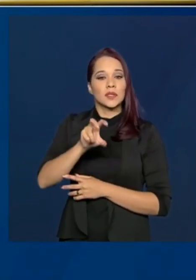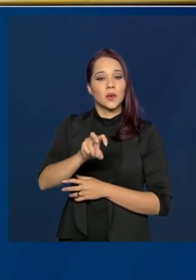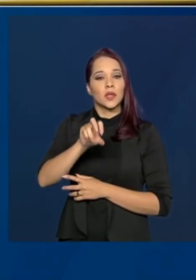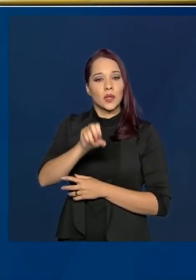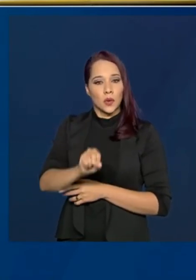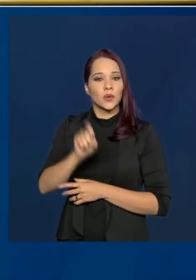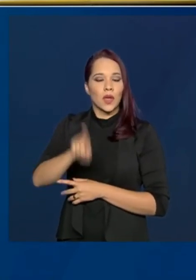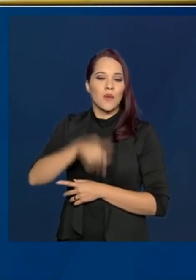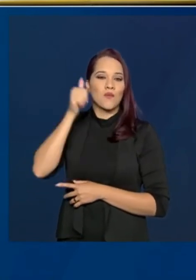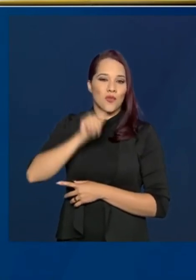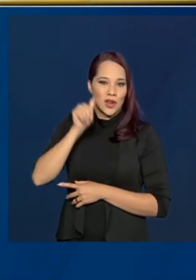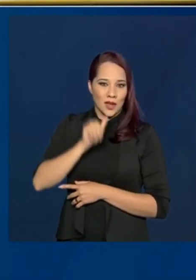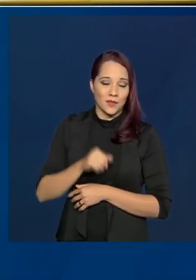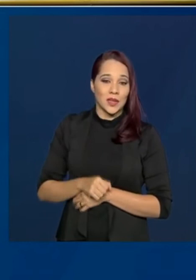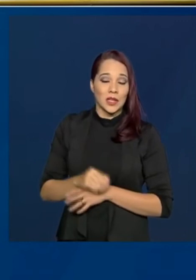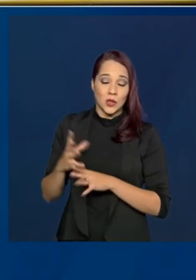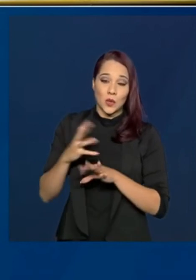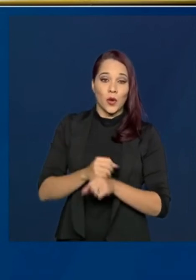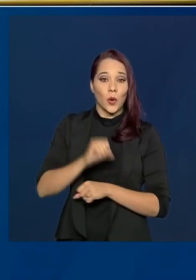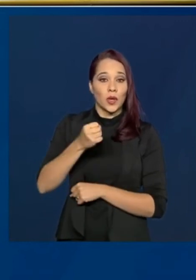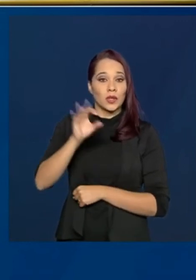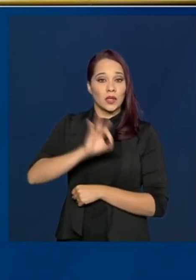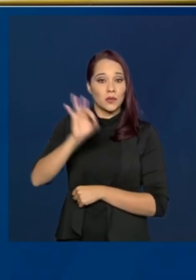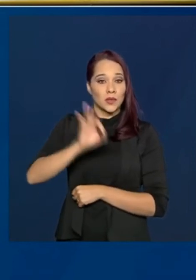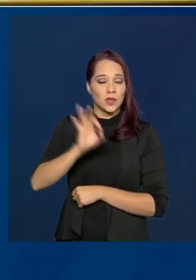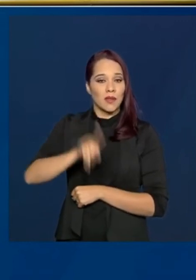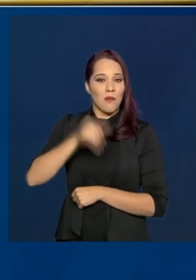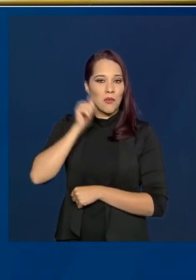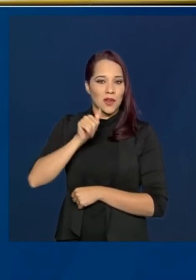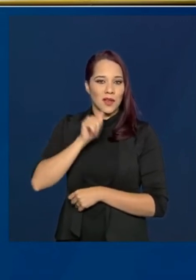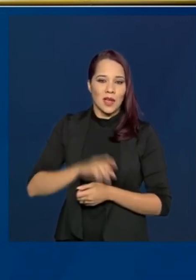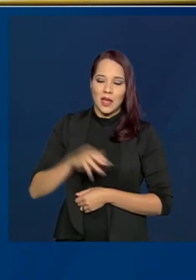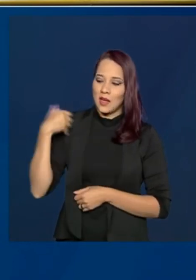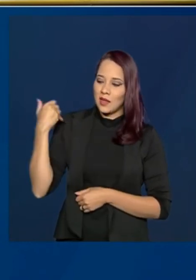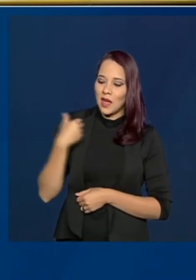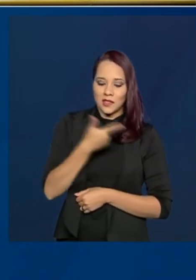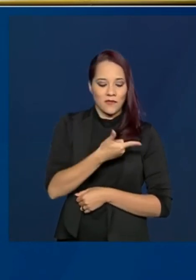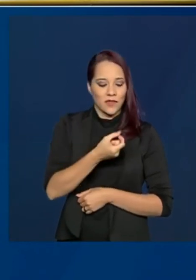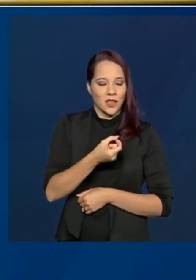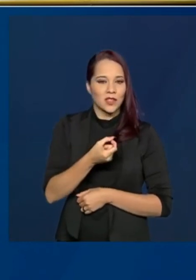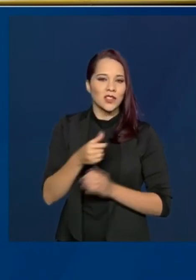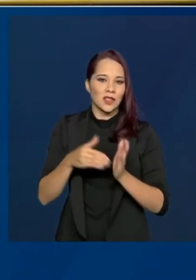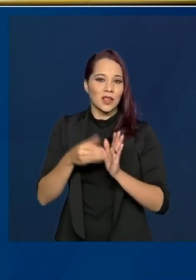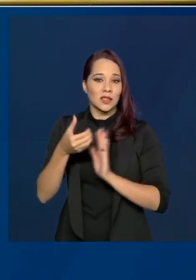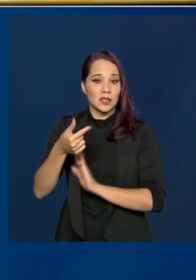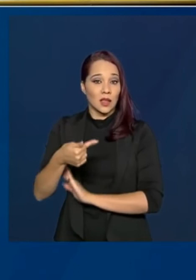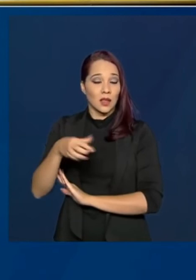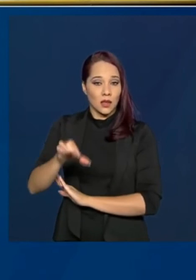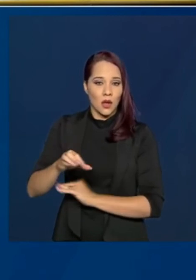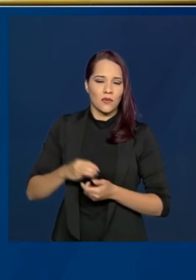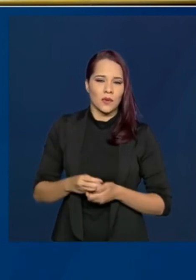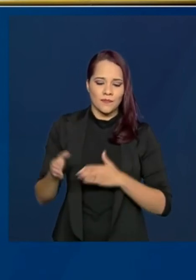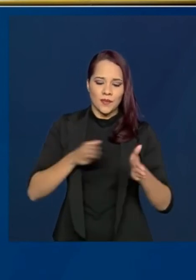148.058 são mulheres, compondo 80% da amostra, com idade variando entre 20 e 79 anos, e uma média